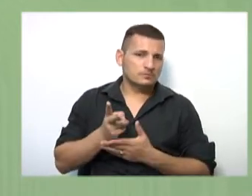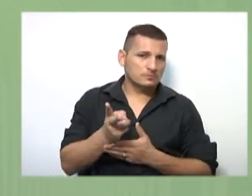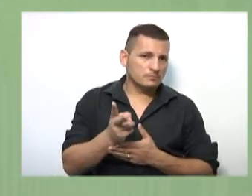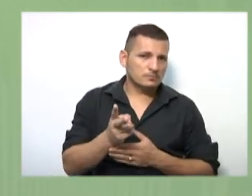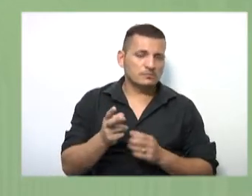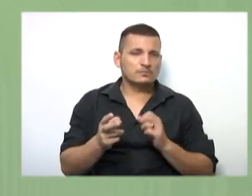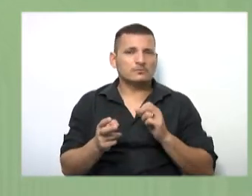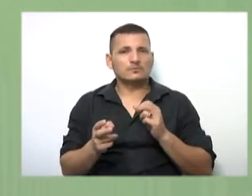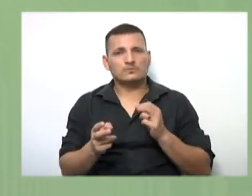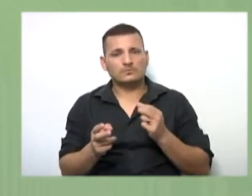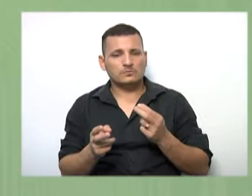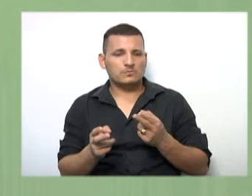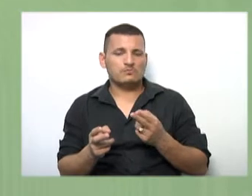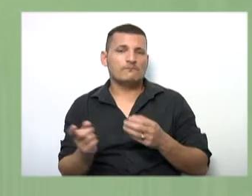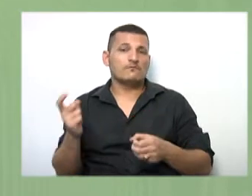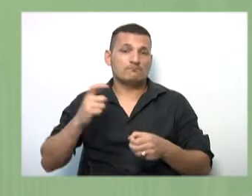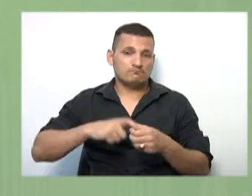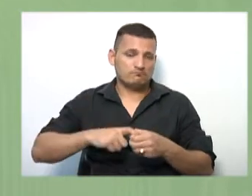recuperar postos de trabalho.